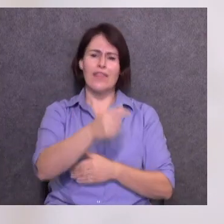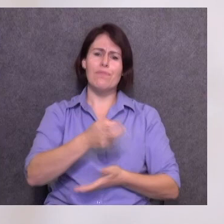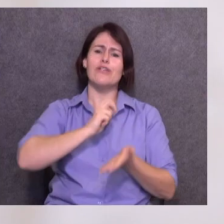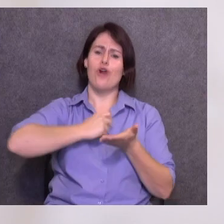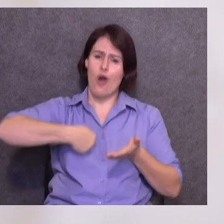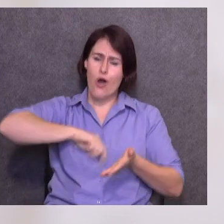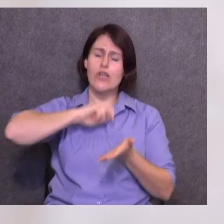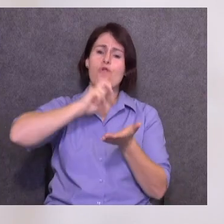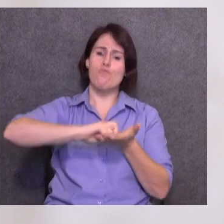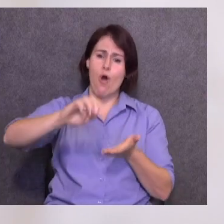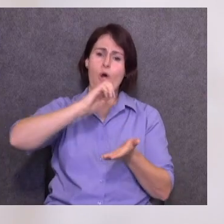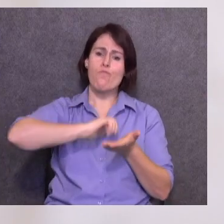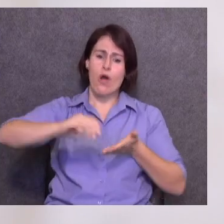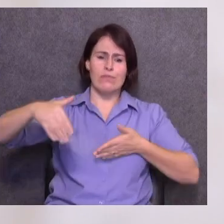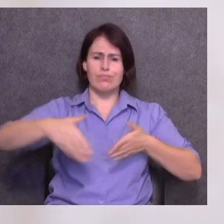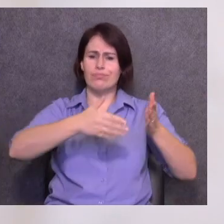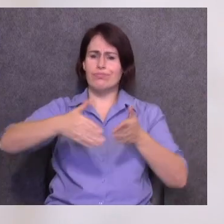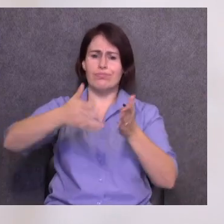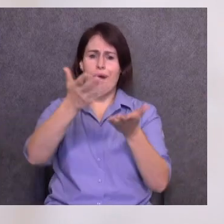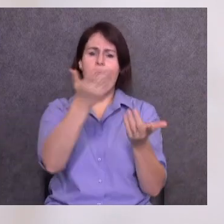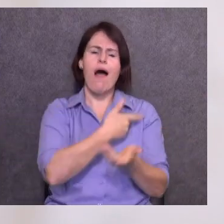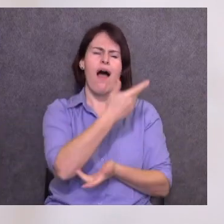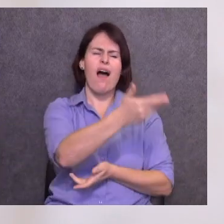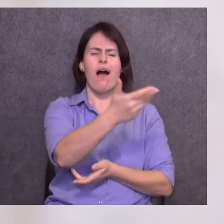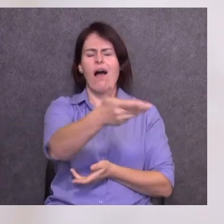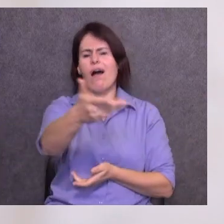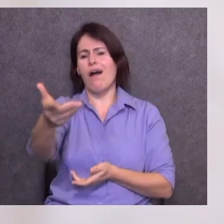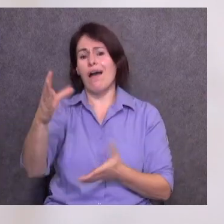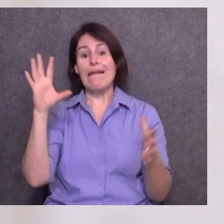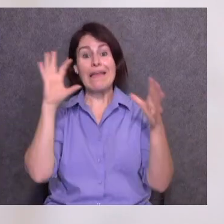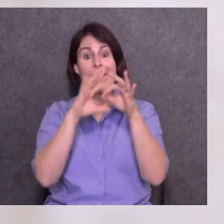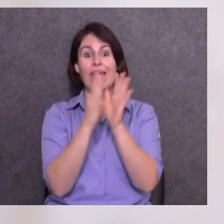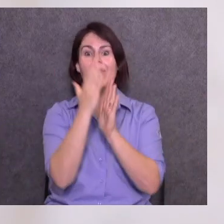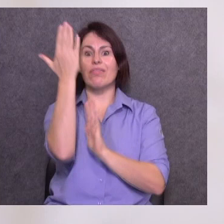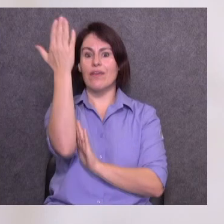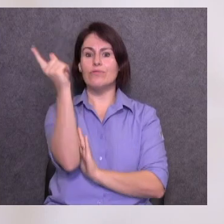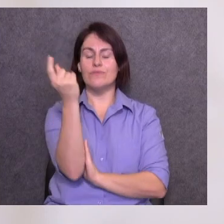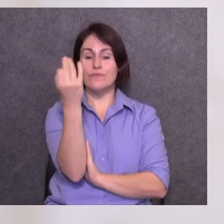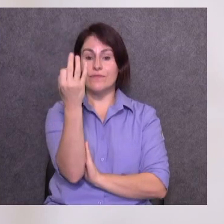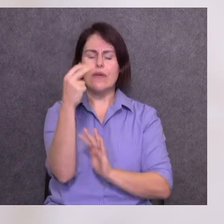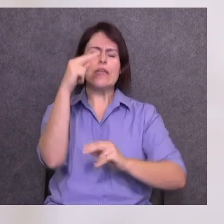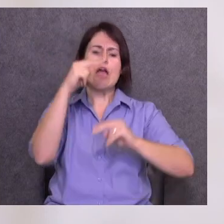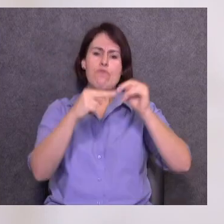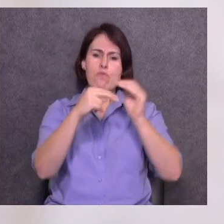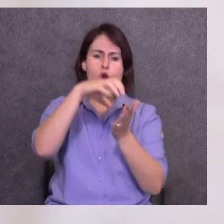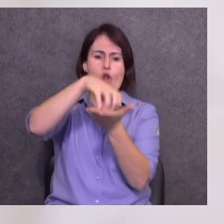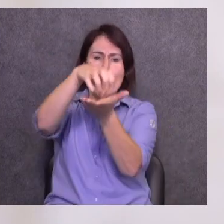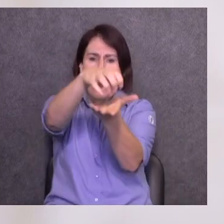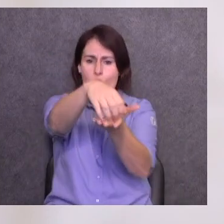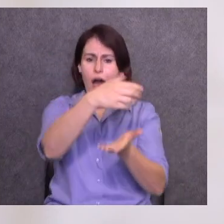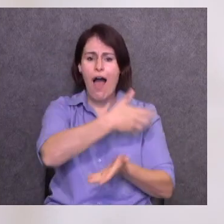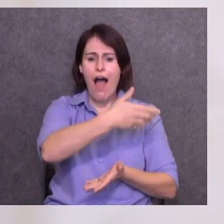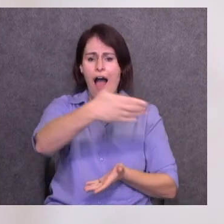percorremos, estes espaços dedicados a Deus, estas construções que